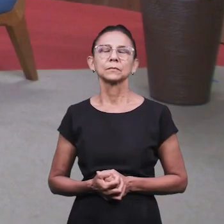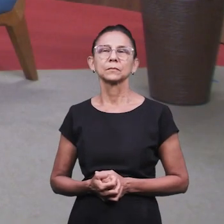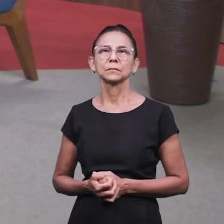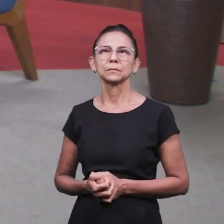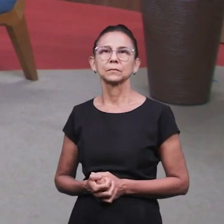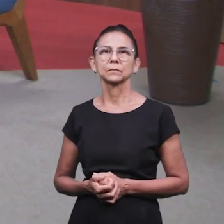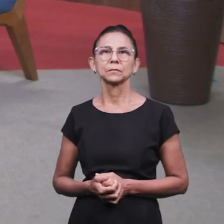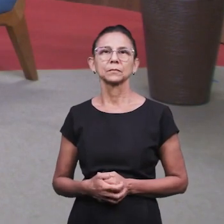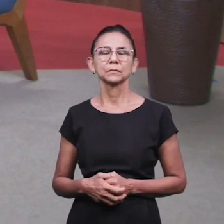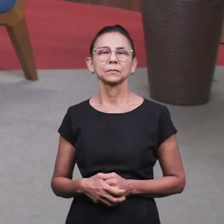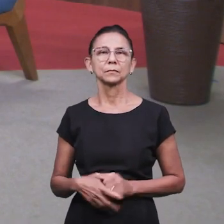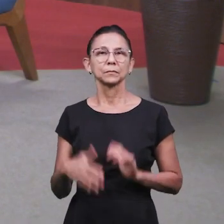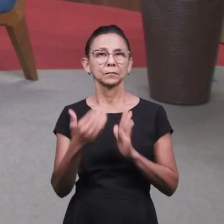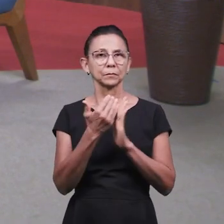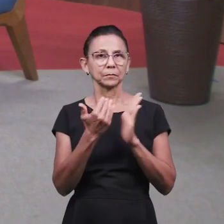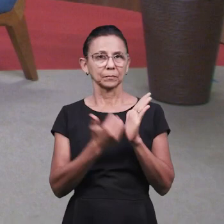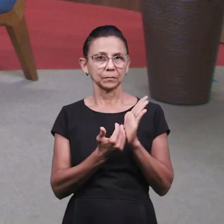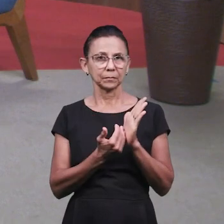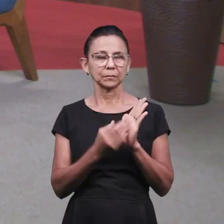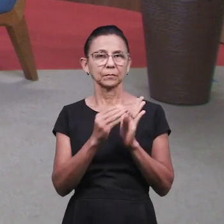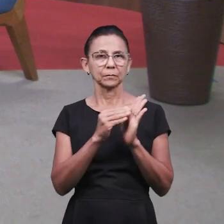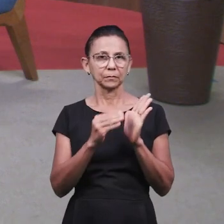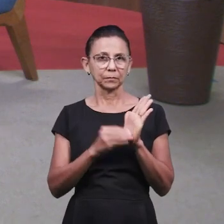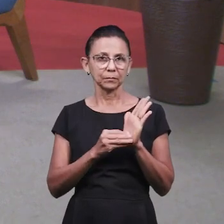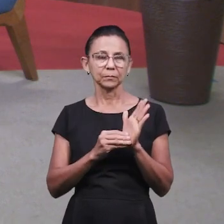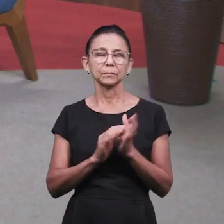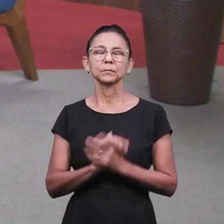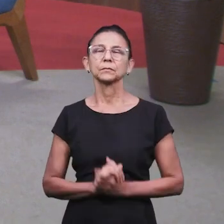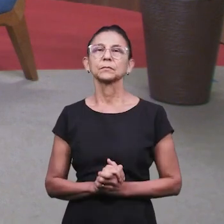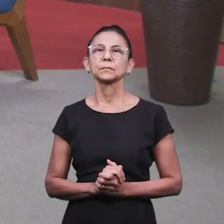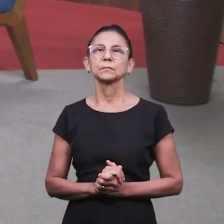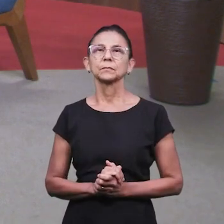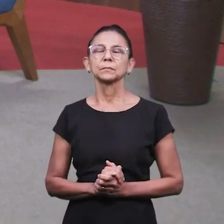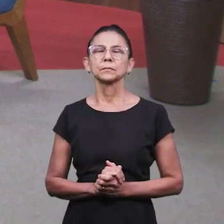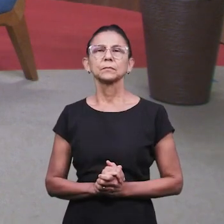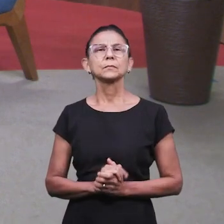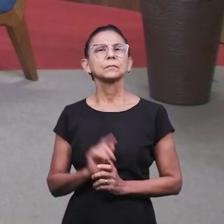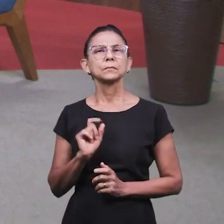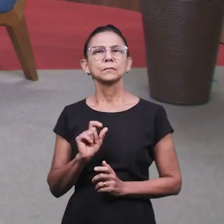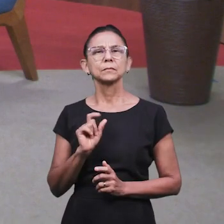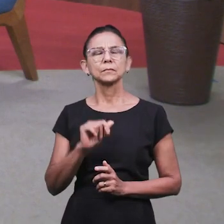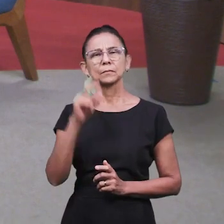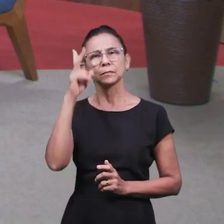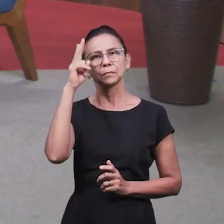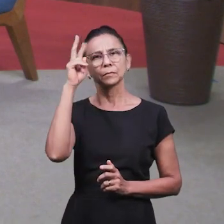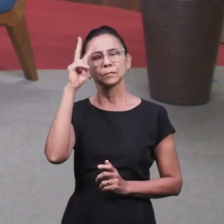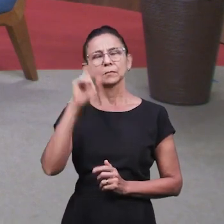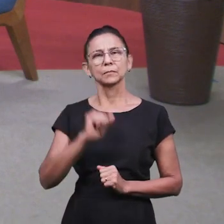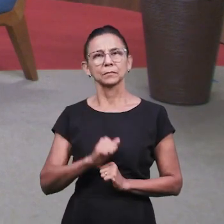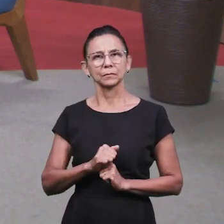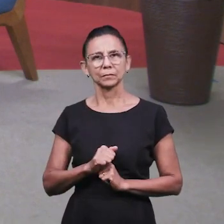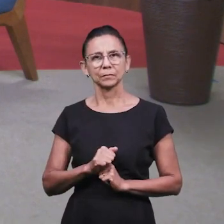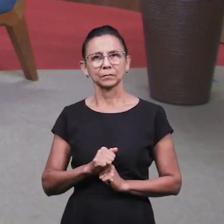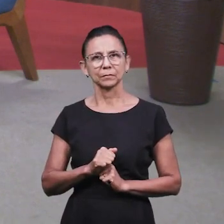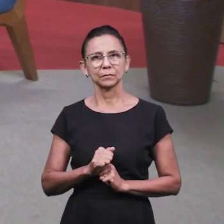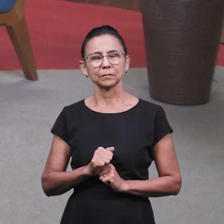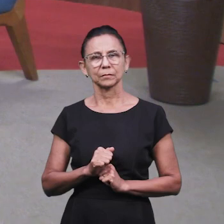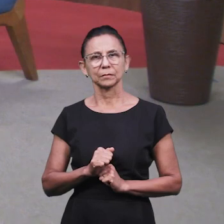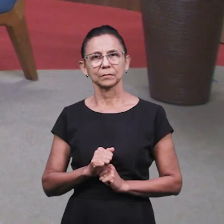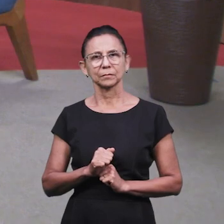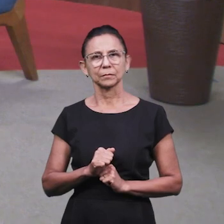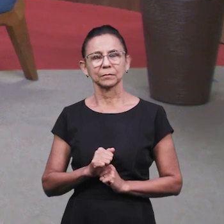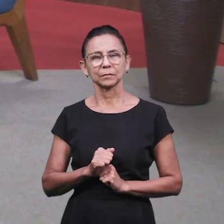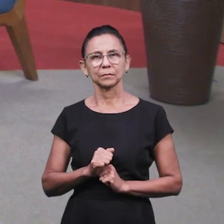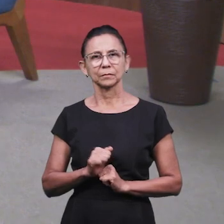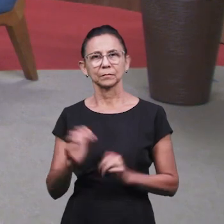Em todas as edições desse programa, aqui no finalzinho, a gente sempre lembra de um projeto maravilhoso e com resultados cada vez mais